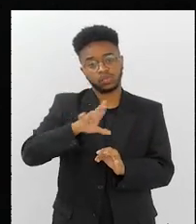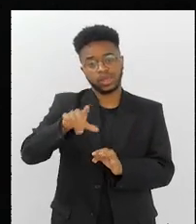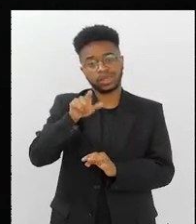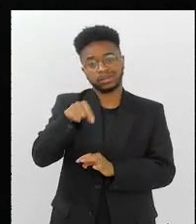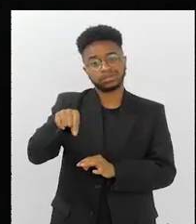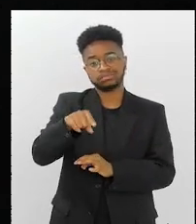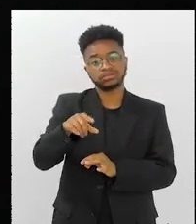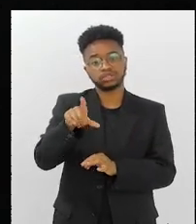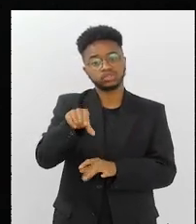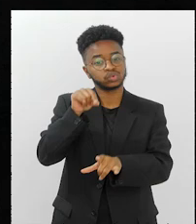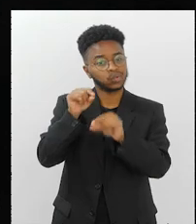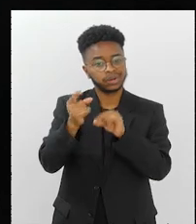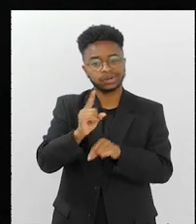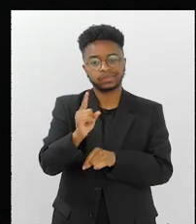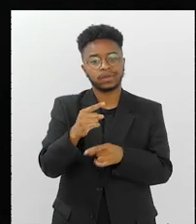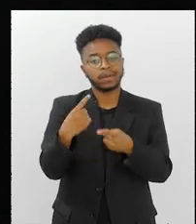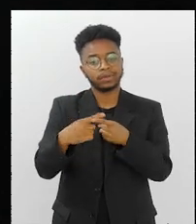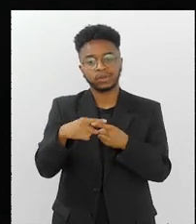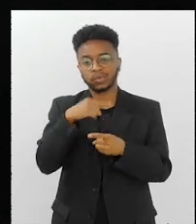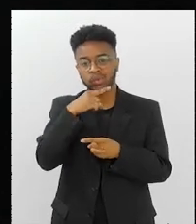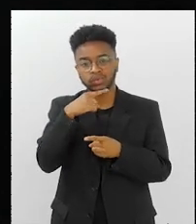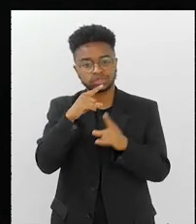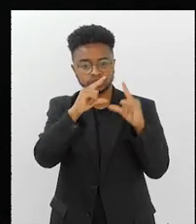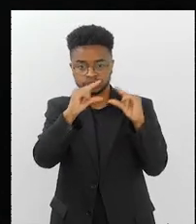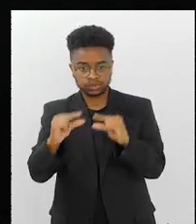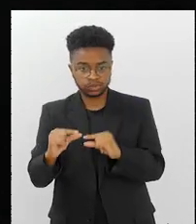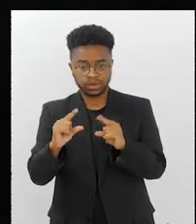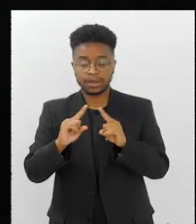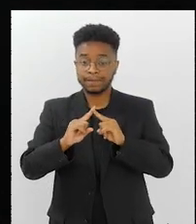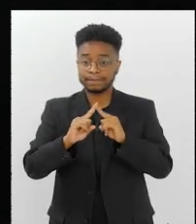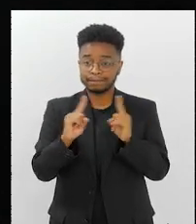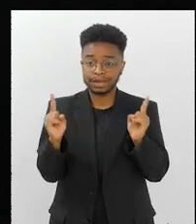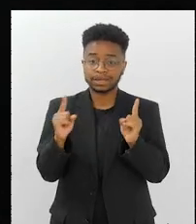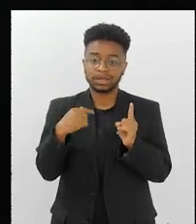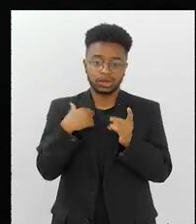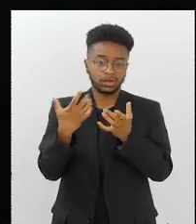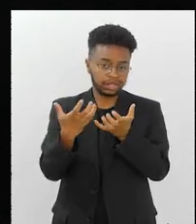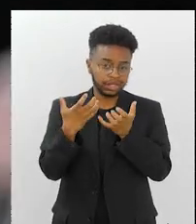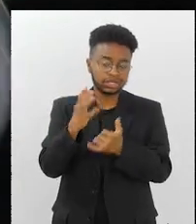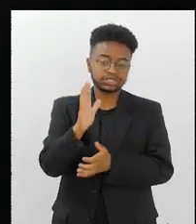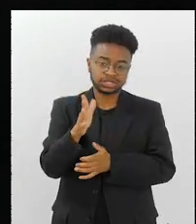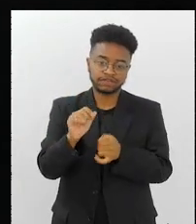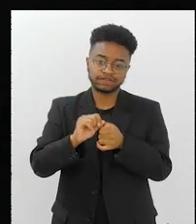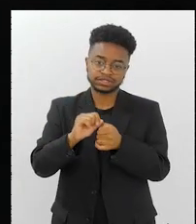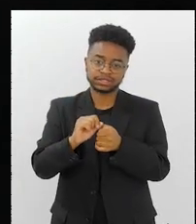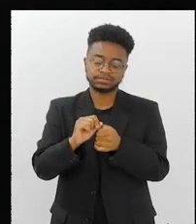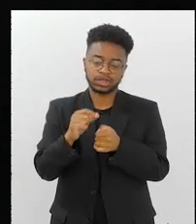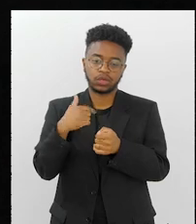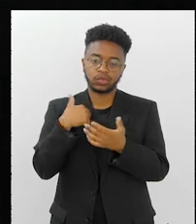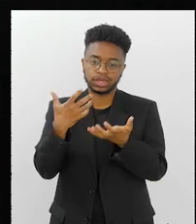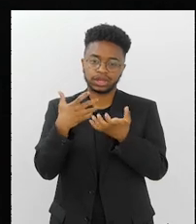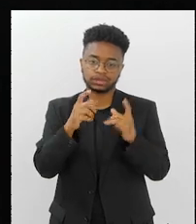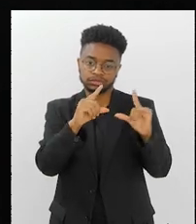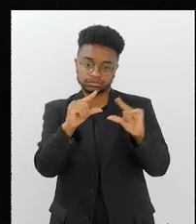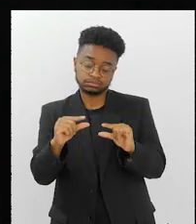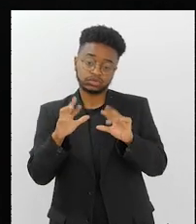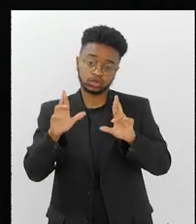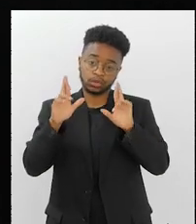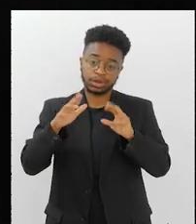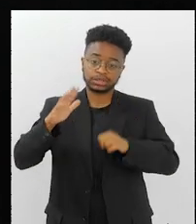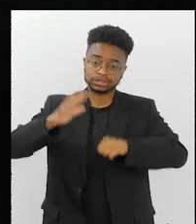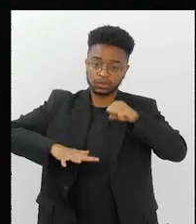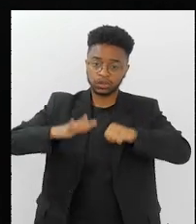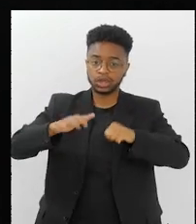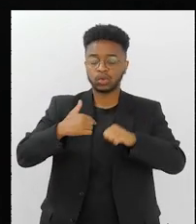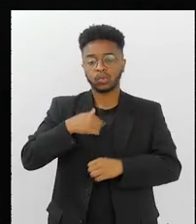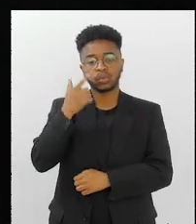infelizmente eu não consegui eh diminuí-lo mas era algo que eu queria já fazer menor se Deus quiser no Salgueiro